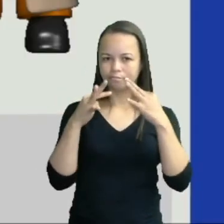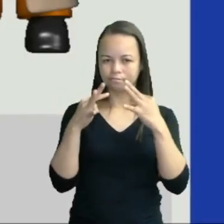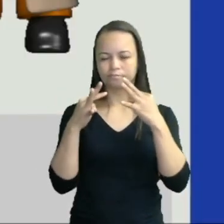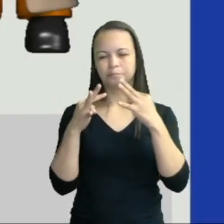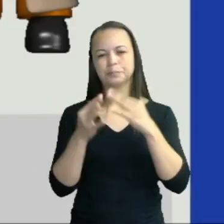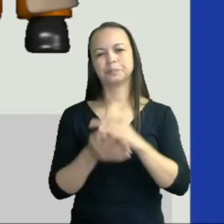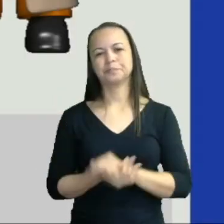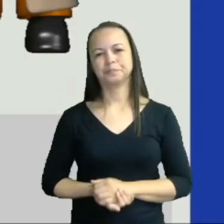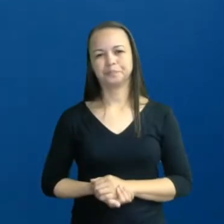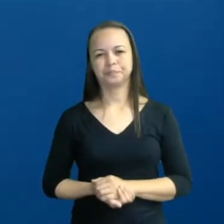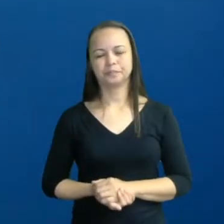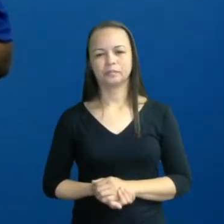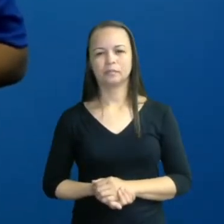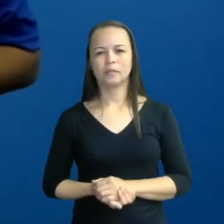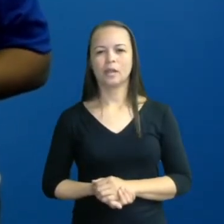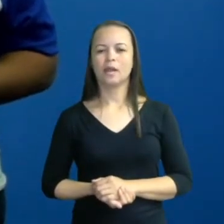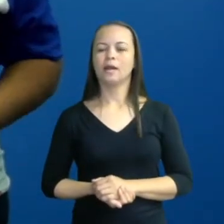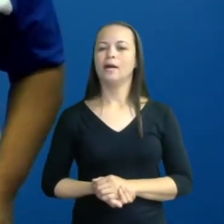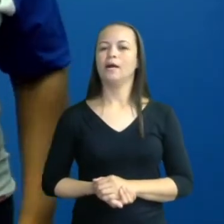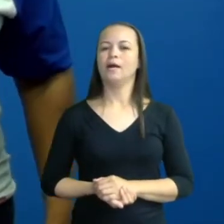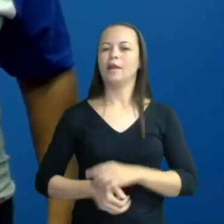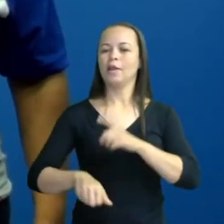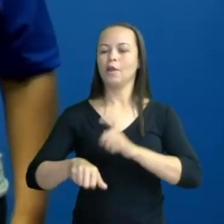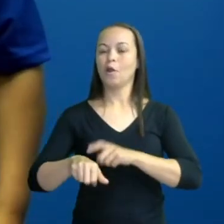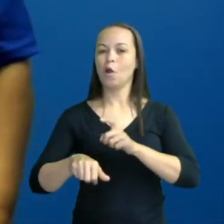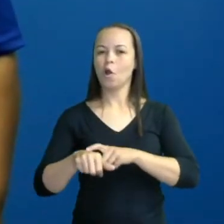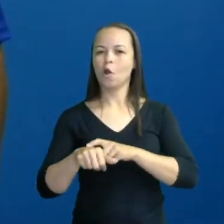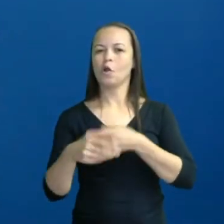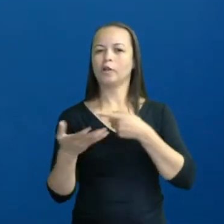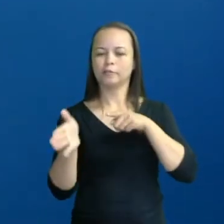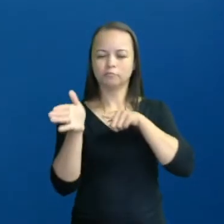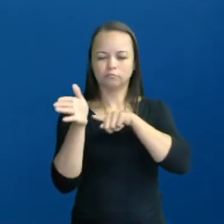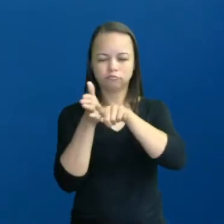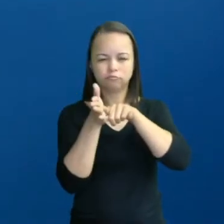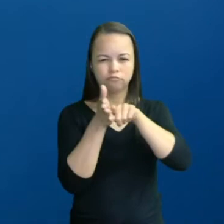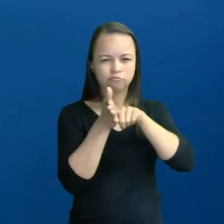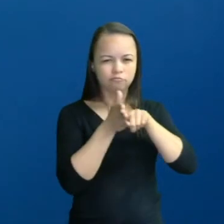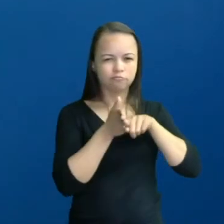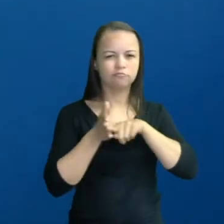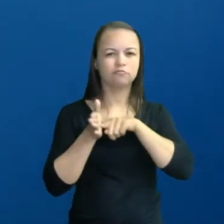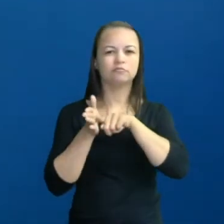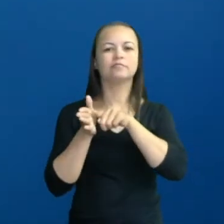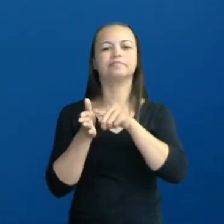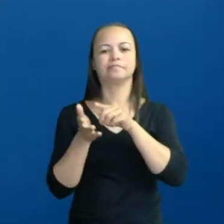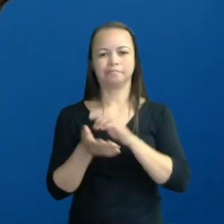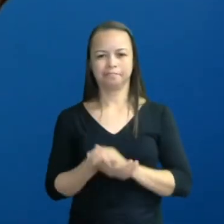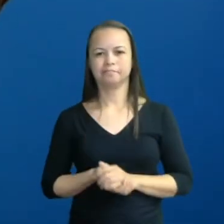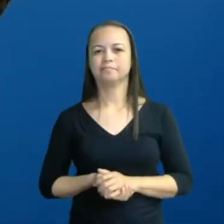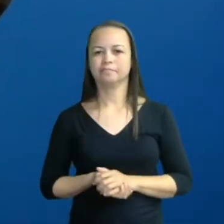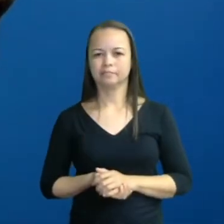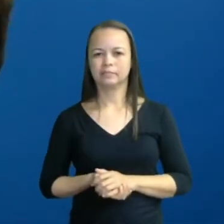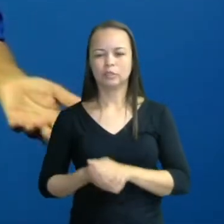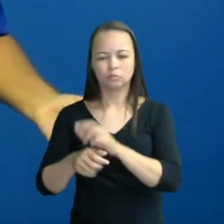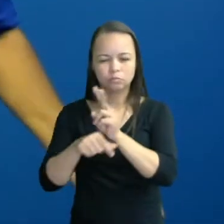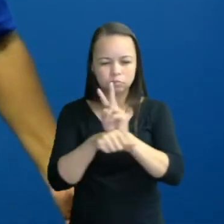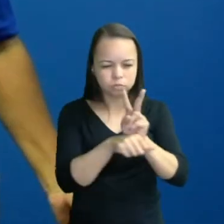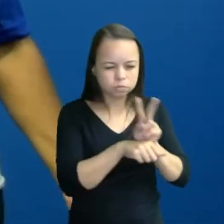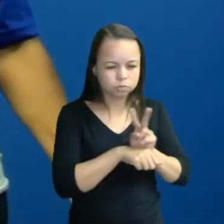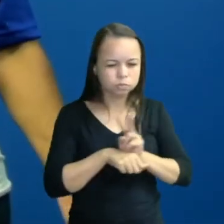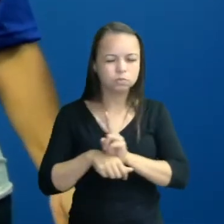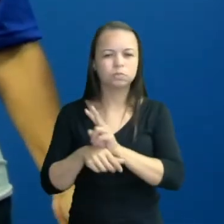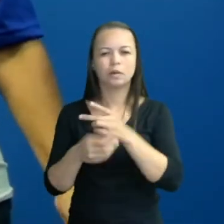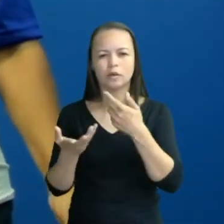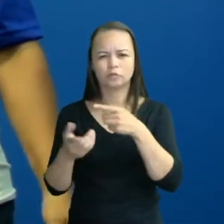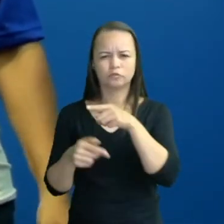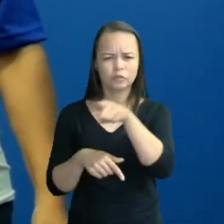atenção, é hora da investigação. Isso mesmo. Onde vocês moram tem solo,